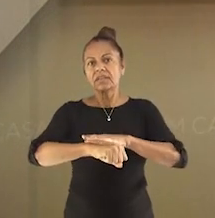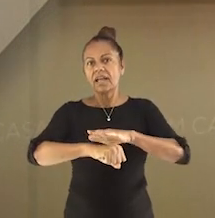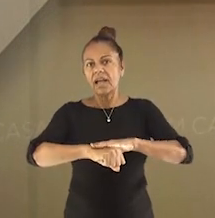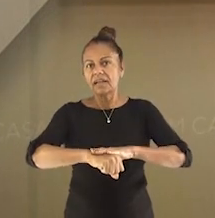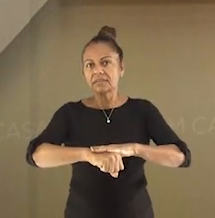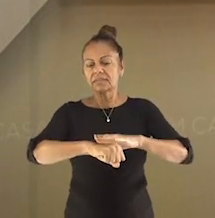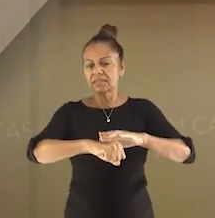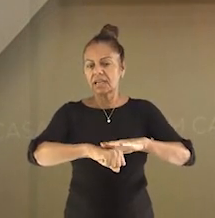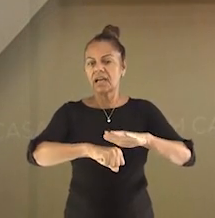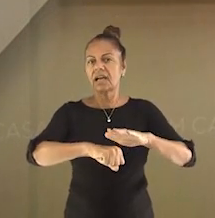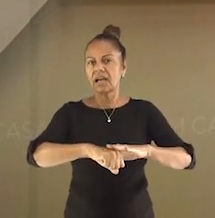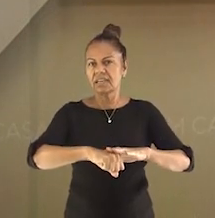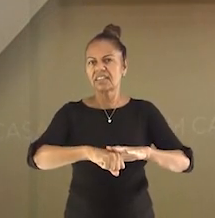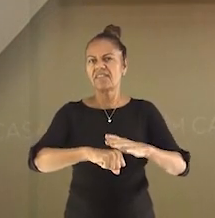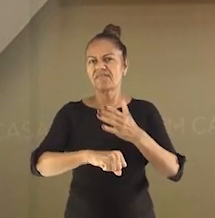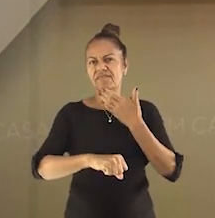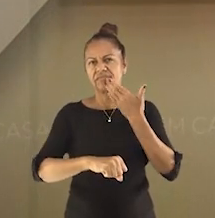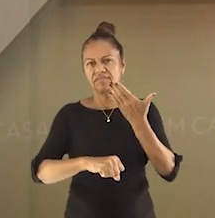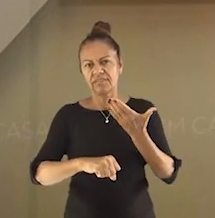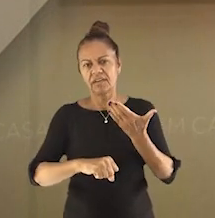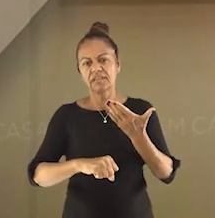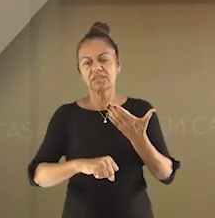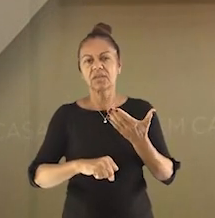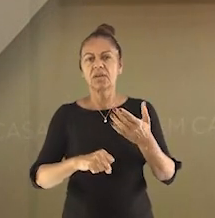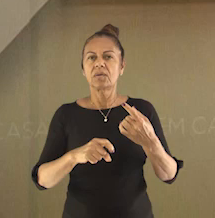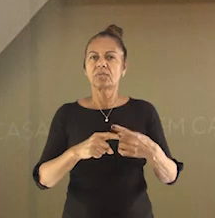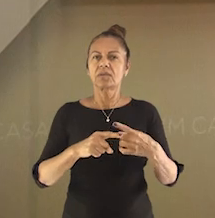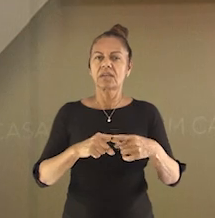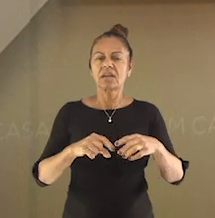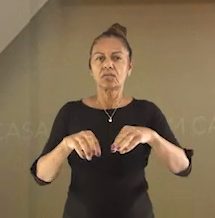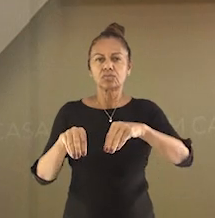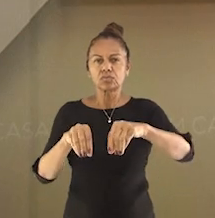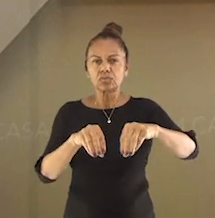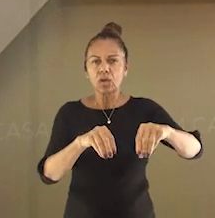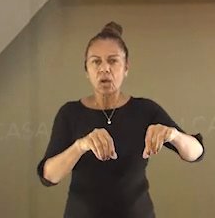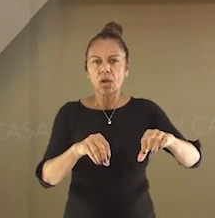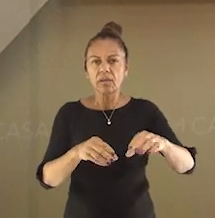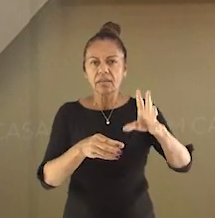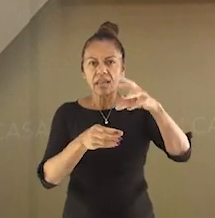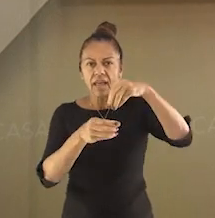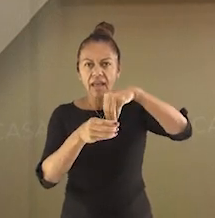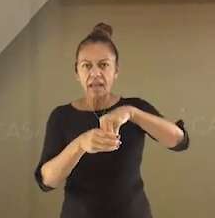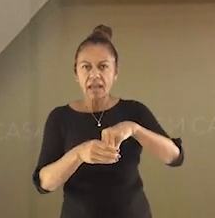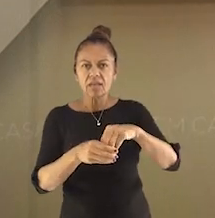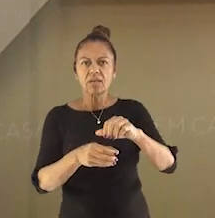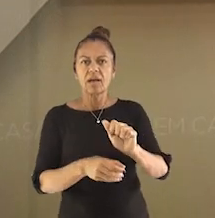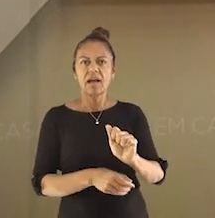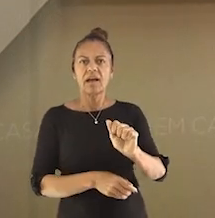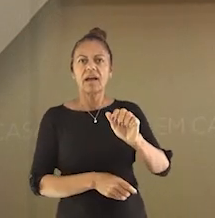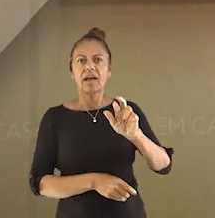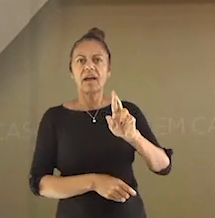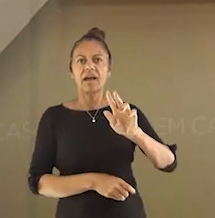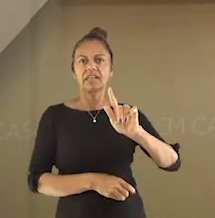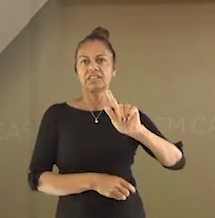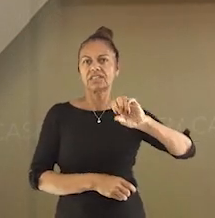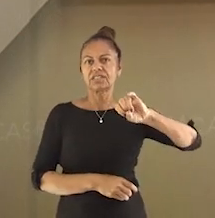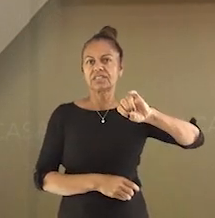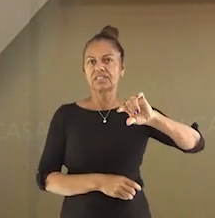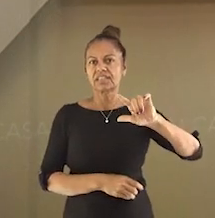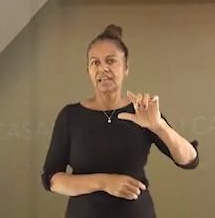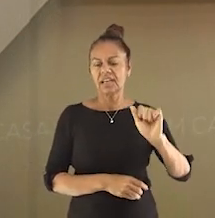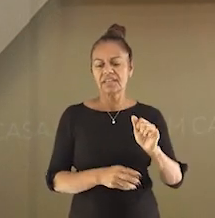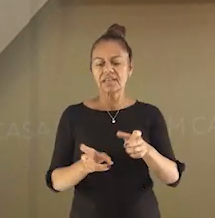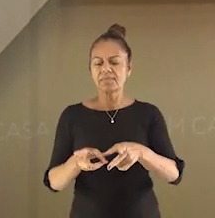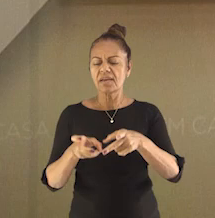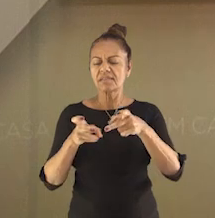é claro que pelo tato, pelo toque, é muito mais fácil. Um solo rico em argila, por exemplo,